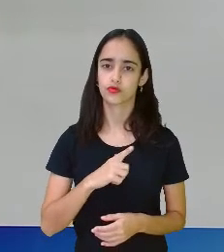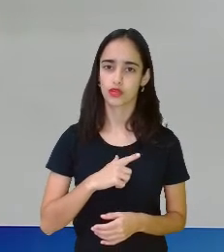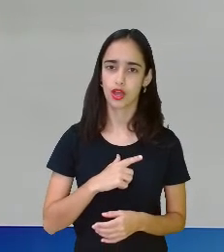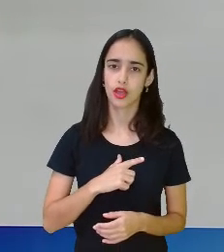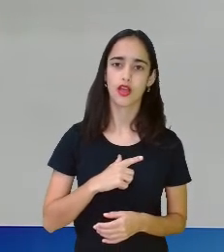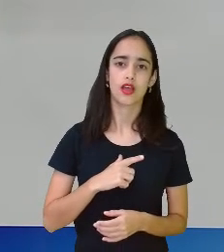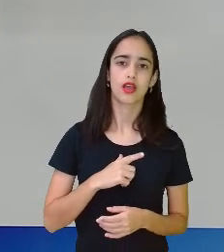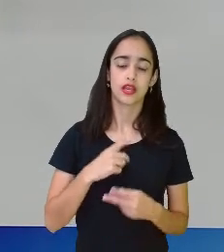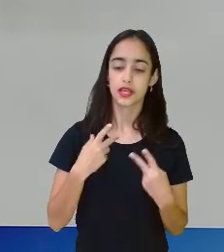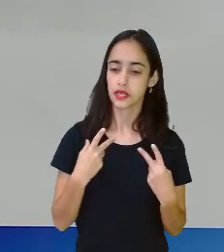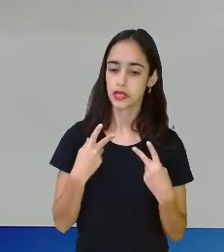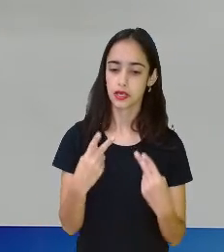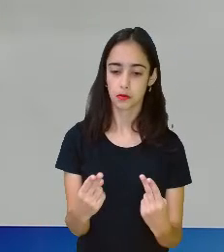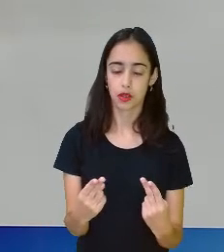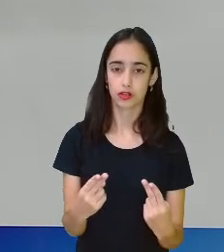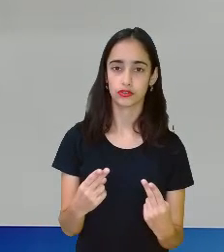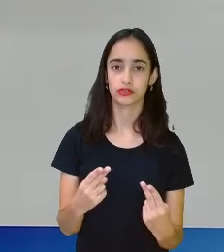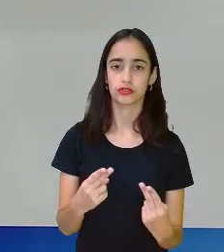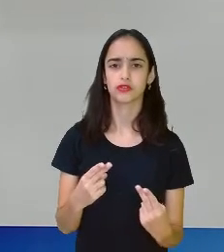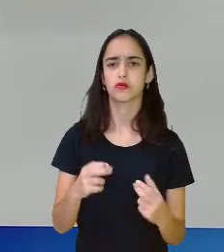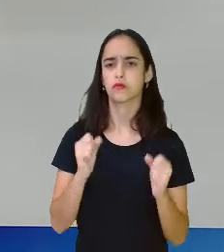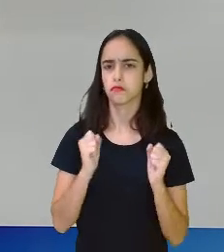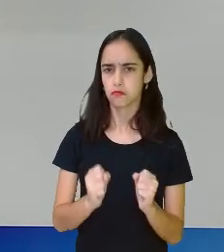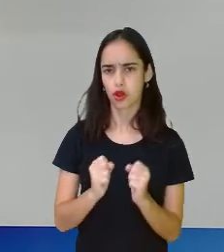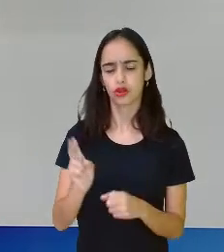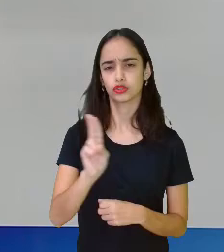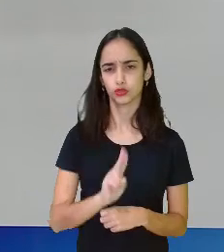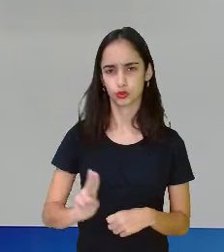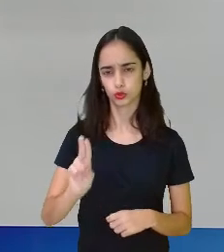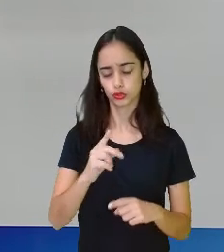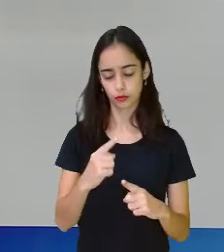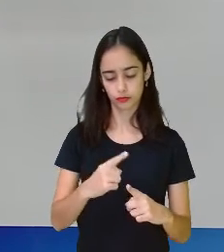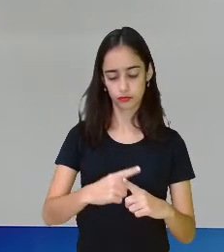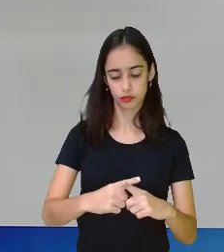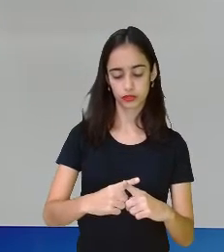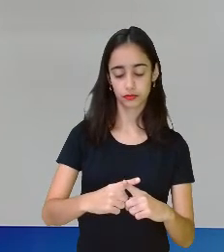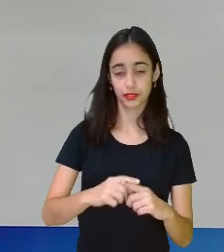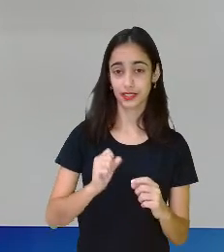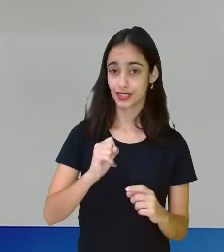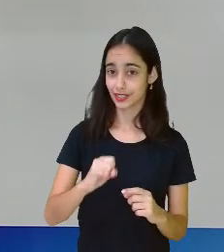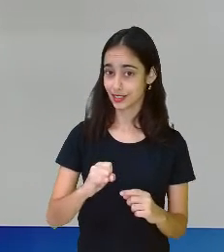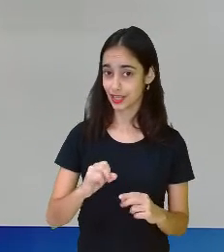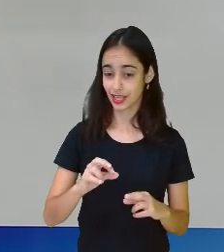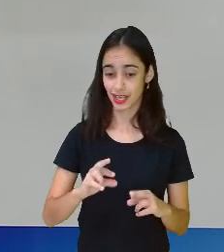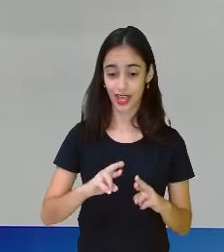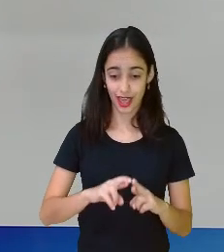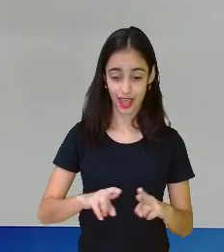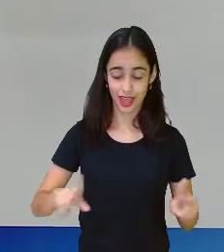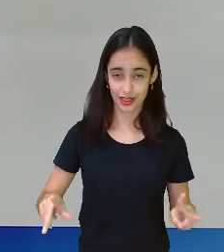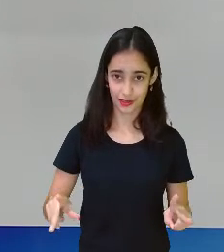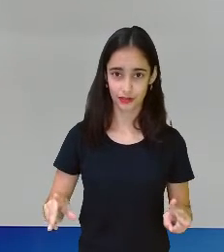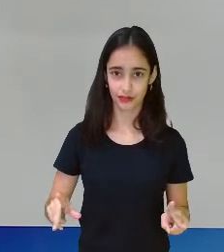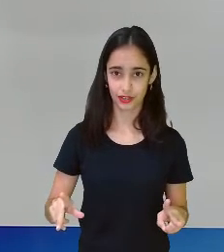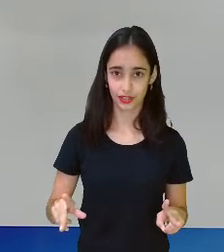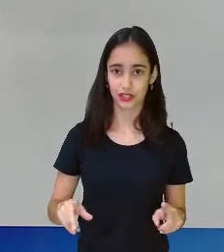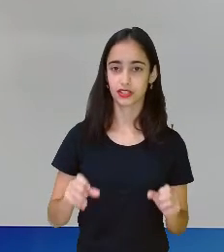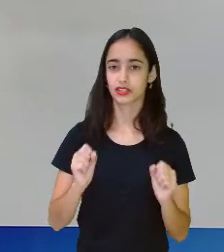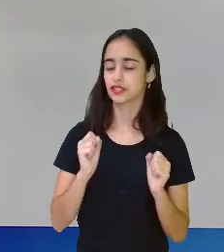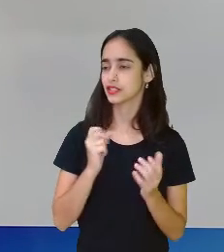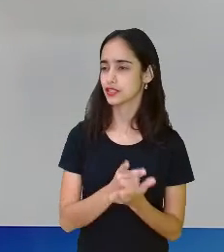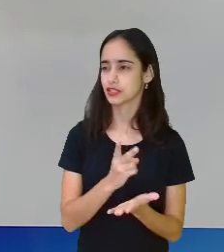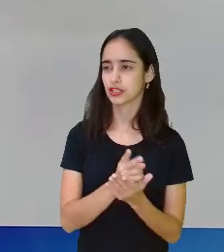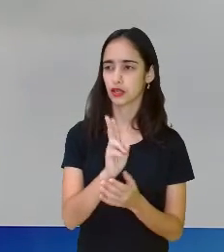utilizar multiplicação. Caso contrário, a gente consegue resolver a partir da adição. E o resultado, que